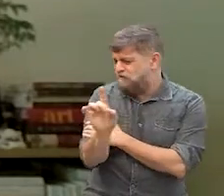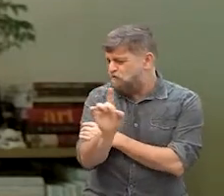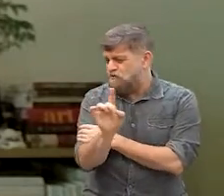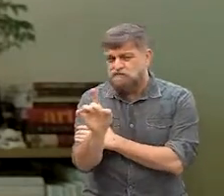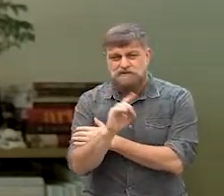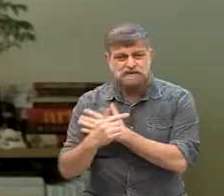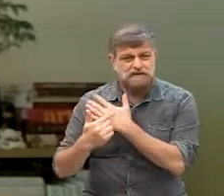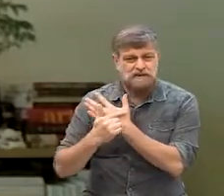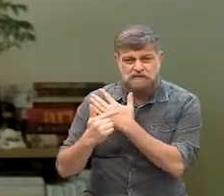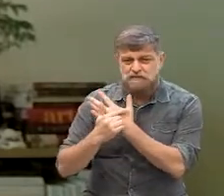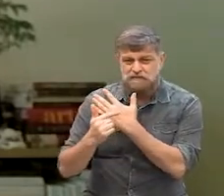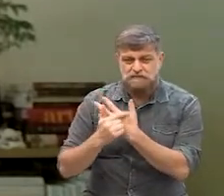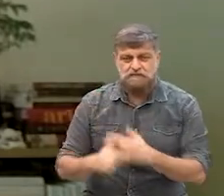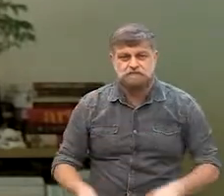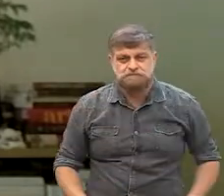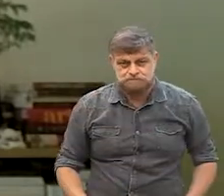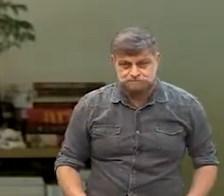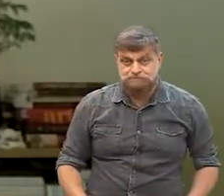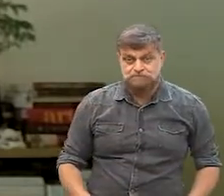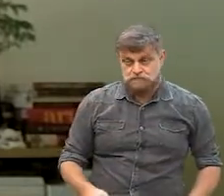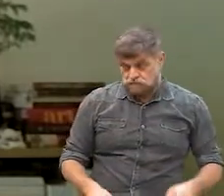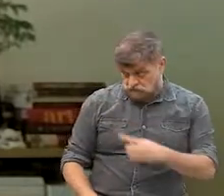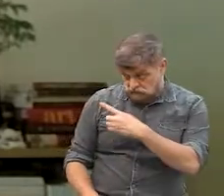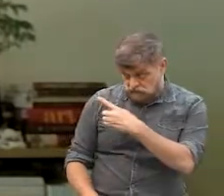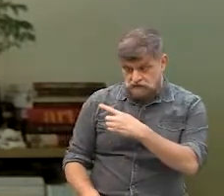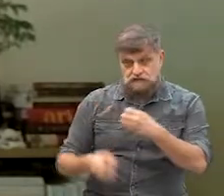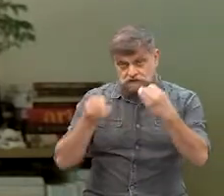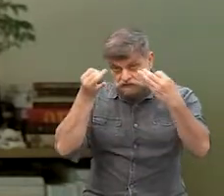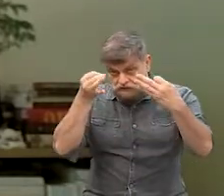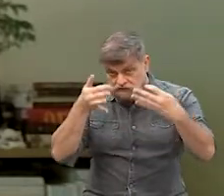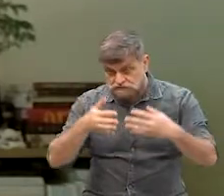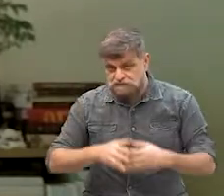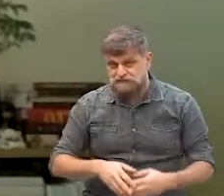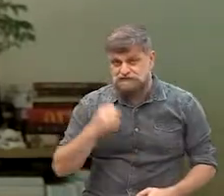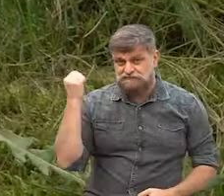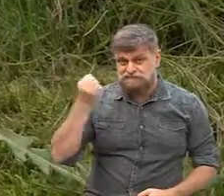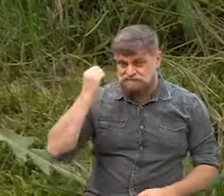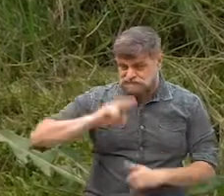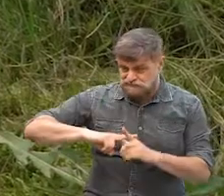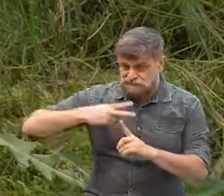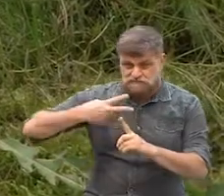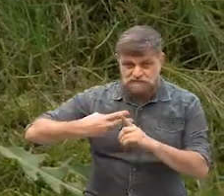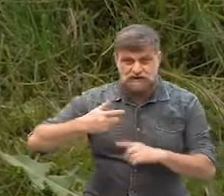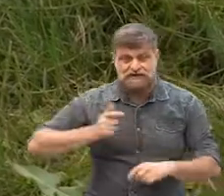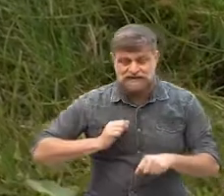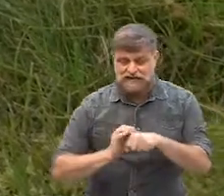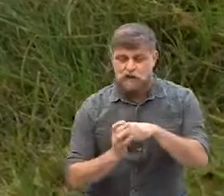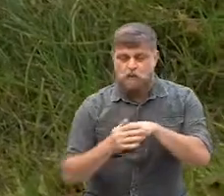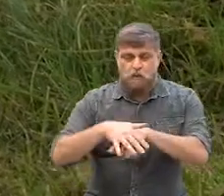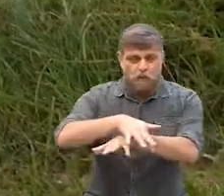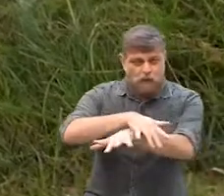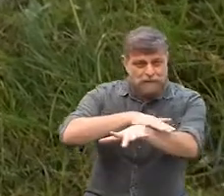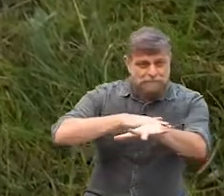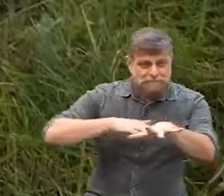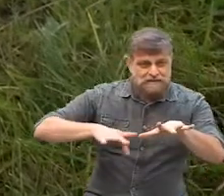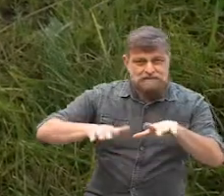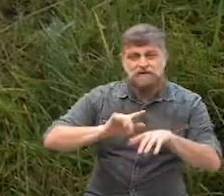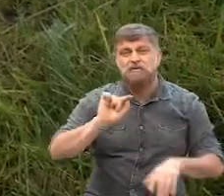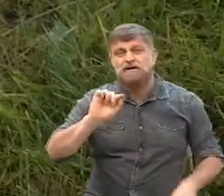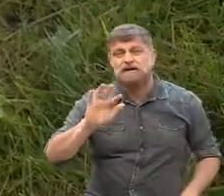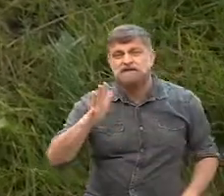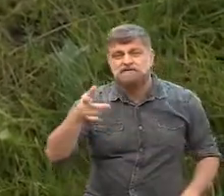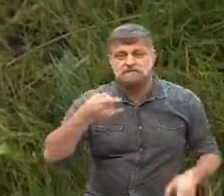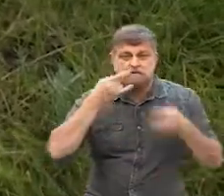função dela. A especialista aponta um agravante nesse contexto. Com a pandemia do novo coronavírus,